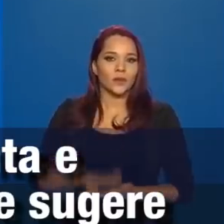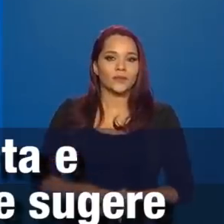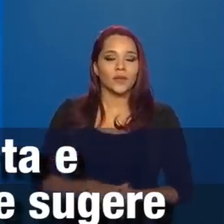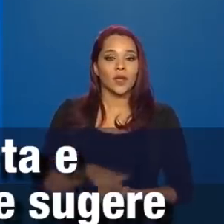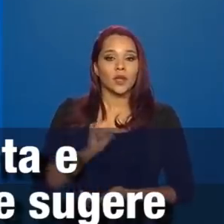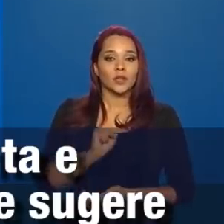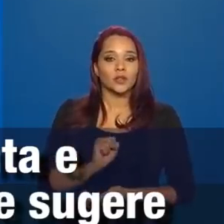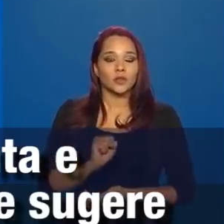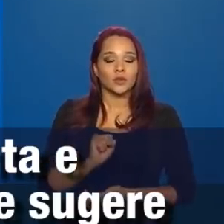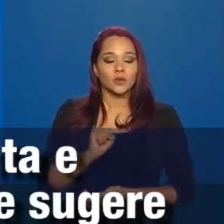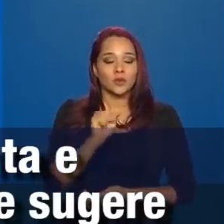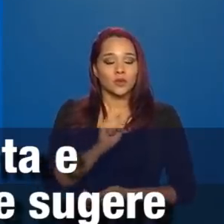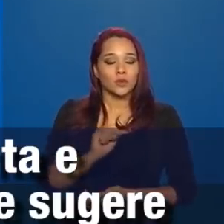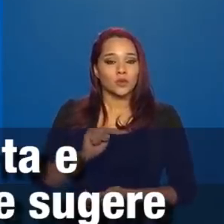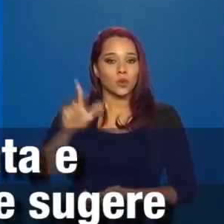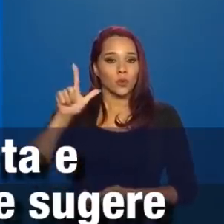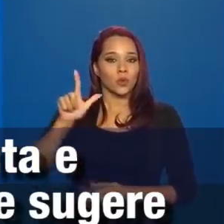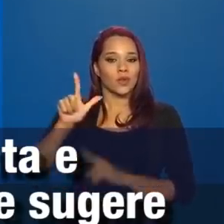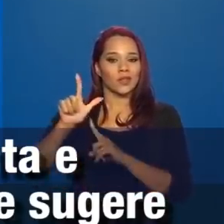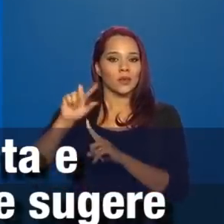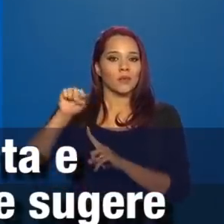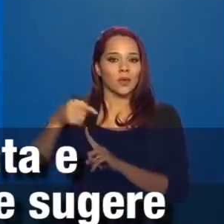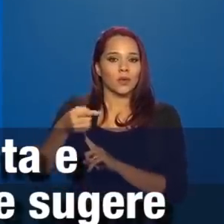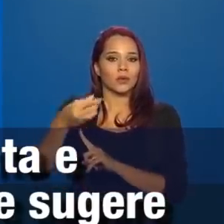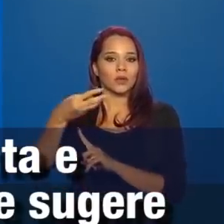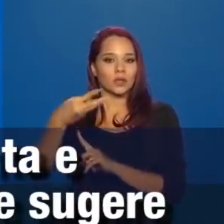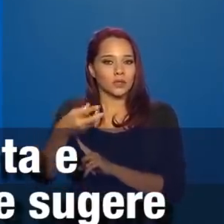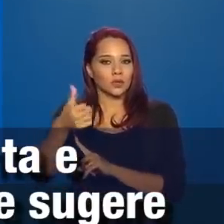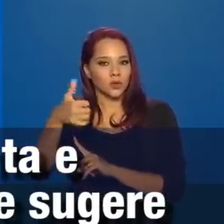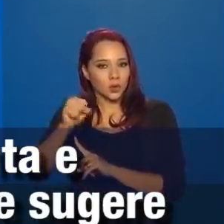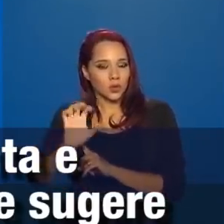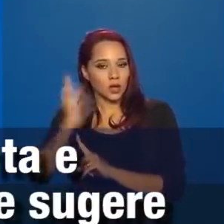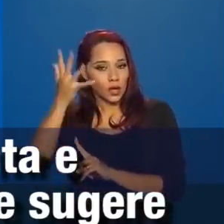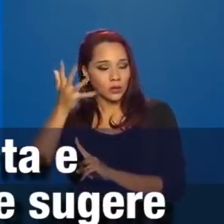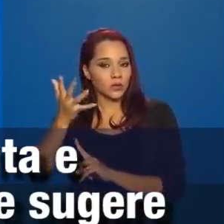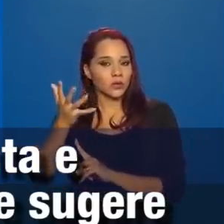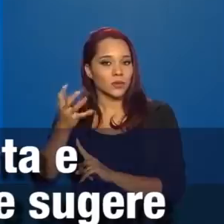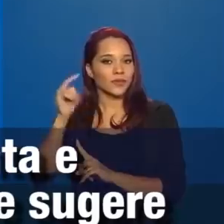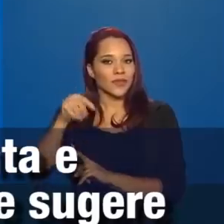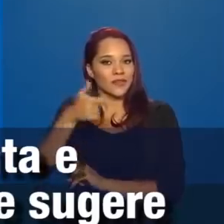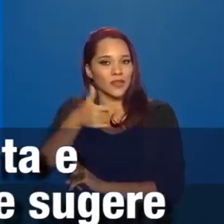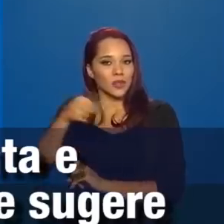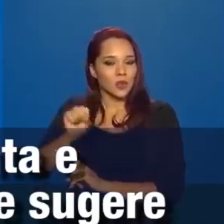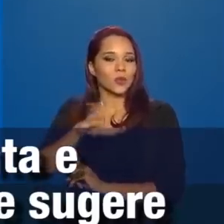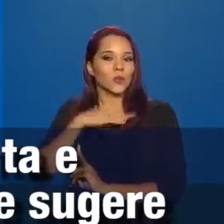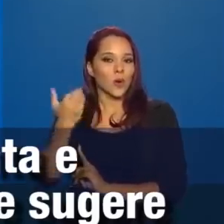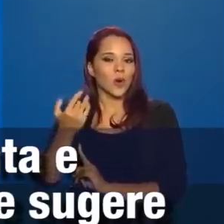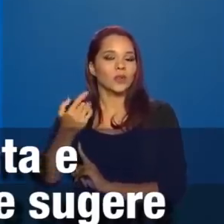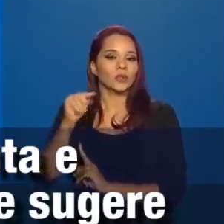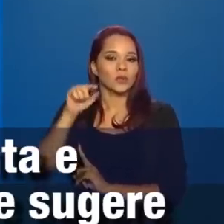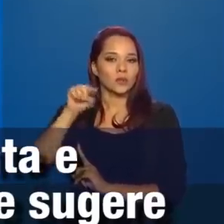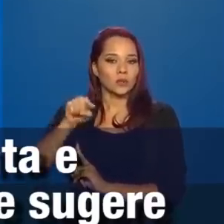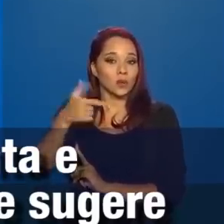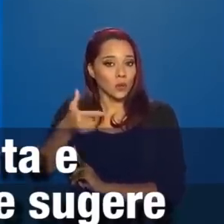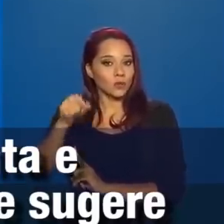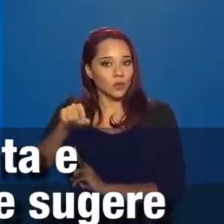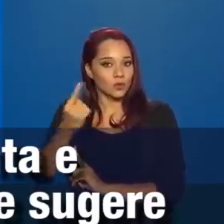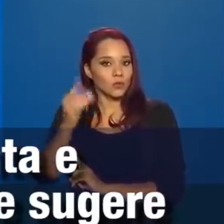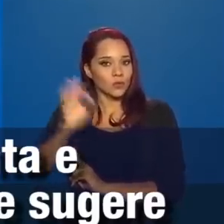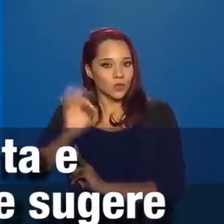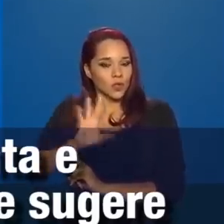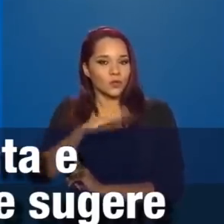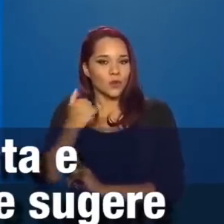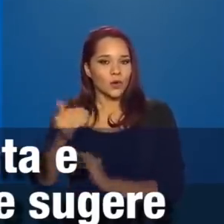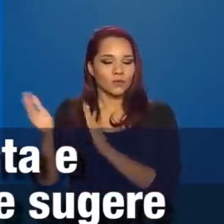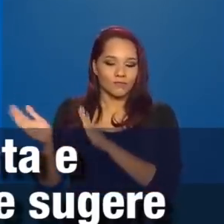Sul, 1.318 casos, 10,9% do total, 28 óbitos, 2,1% de letalidade.